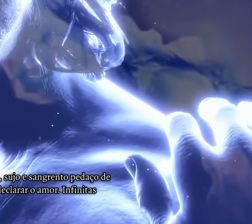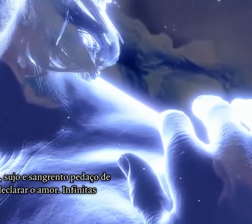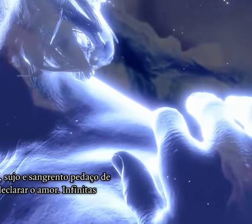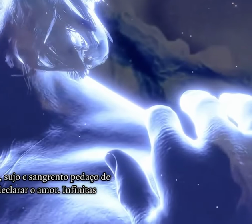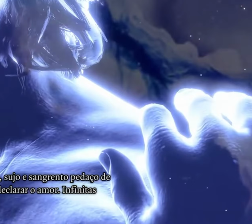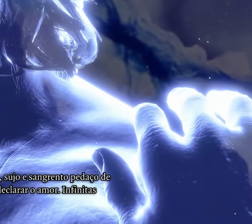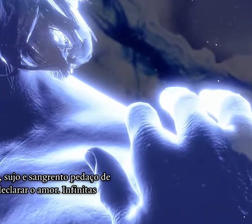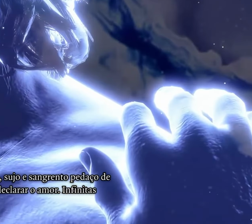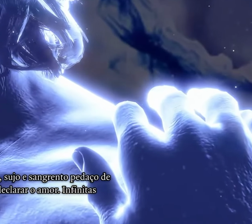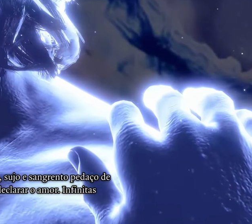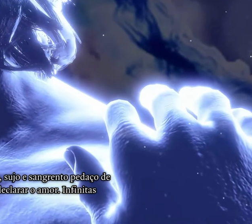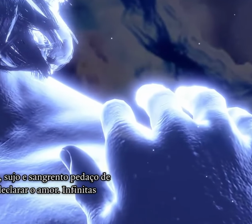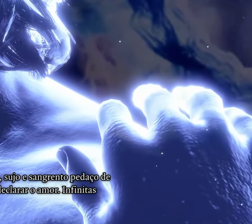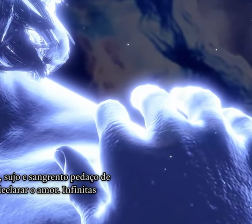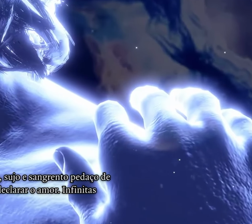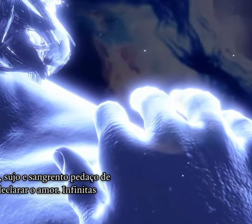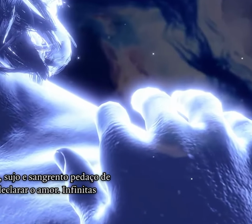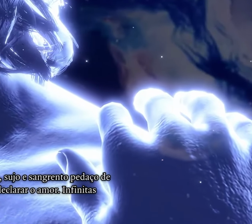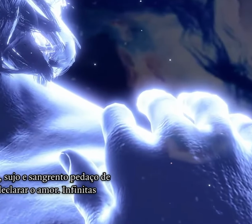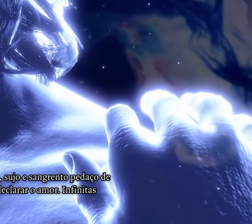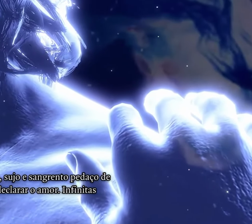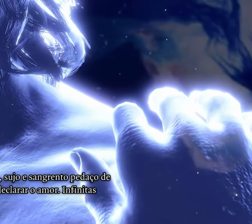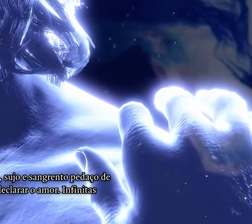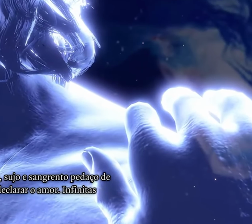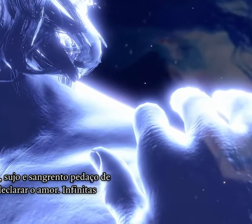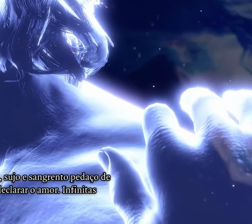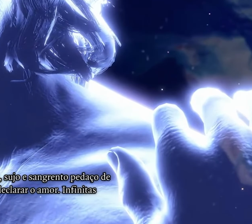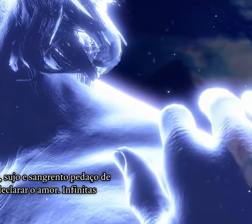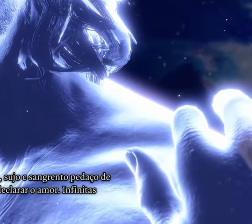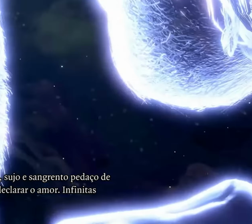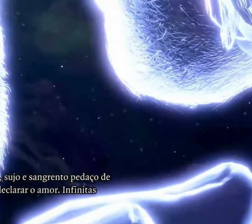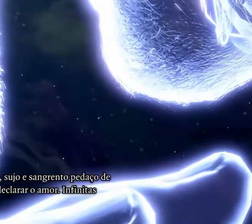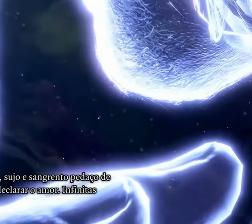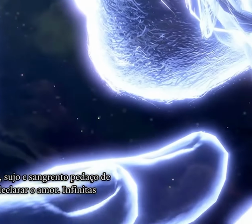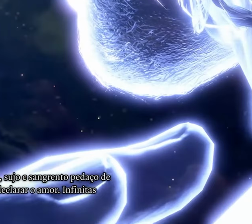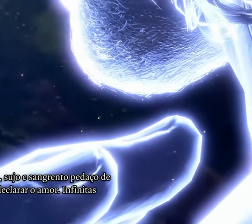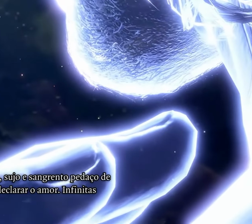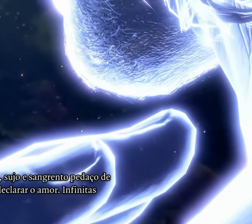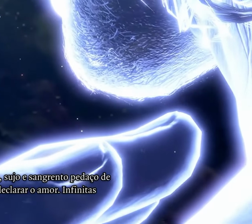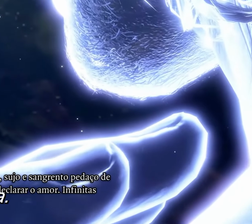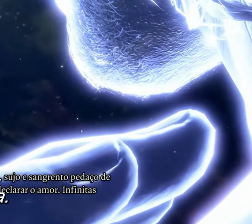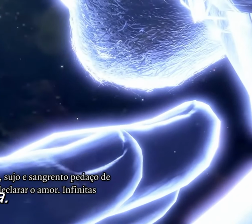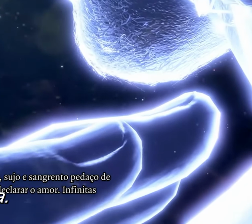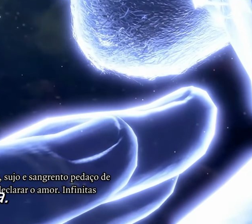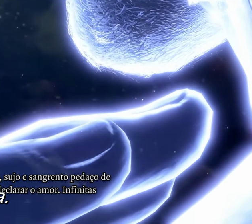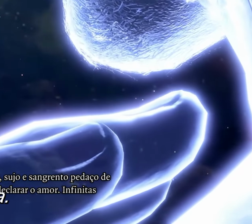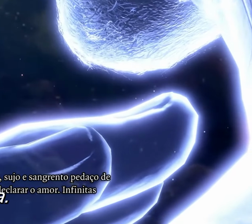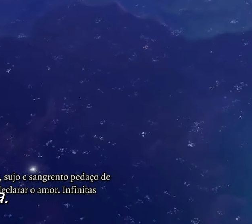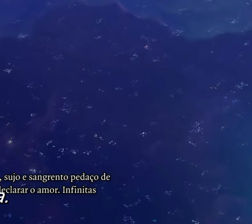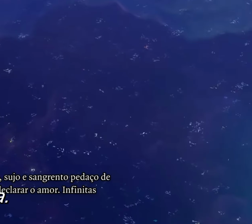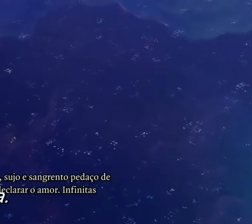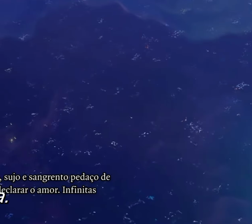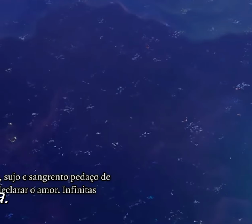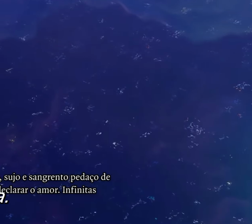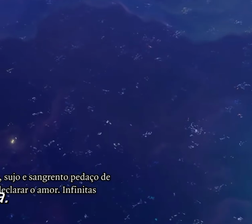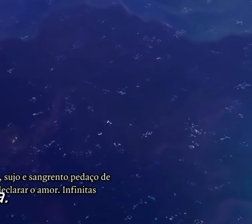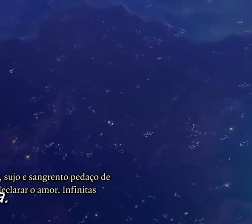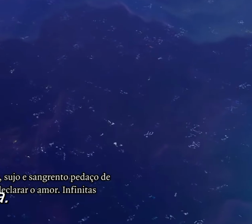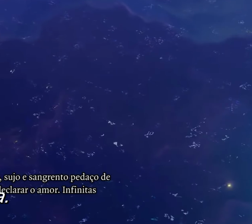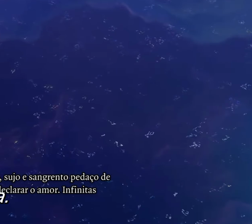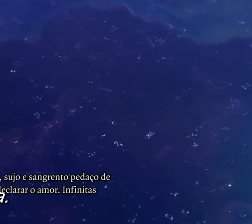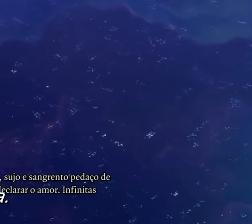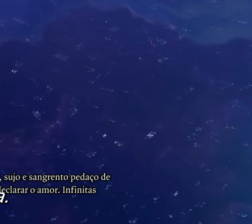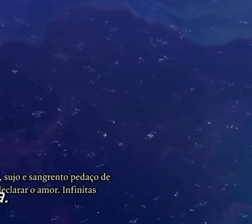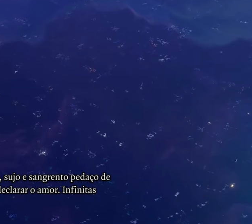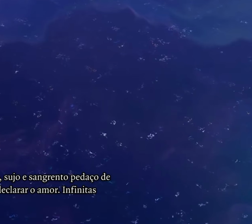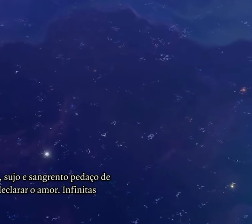dirty, bloody patch of existence. But stay with me now. There are endless worlds out